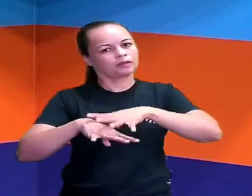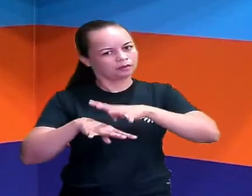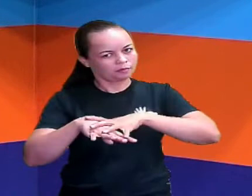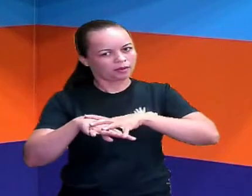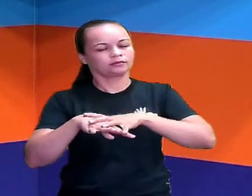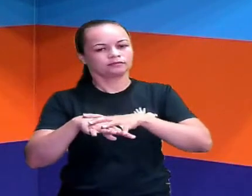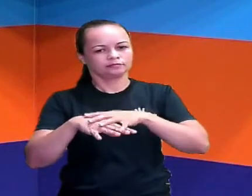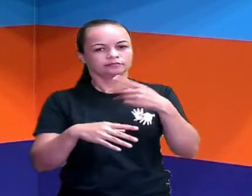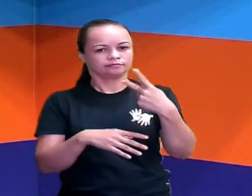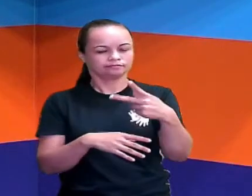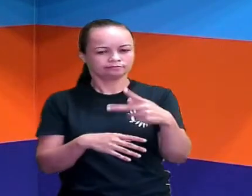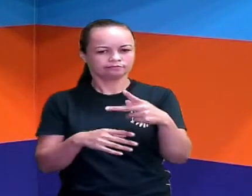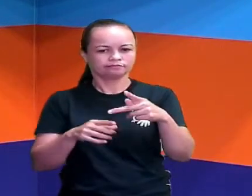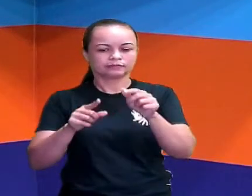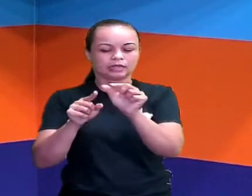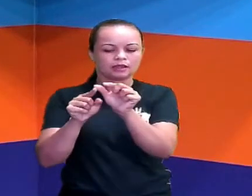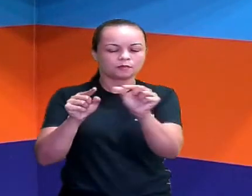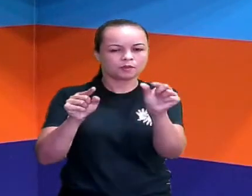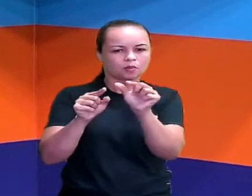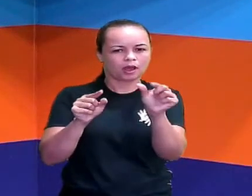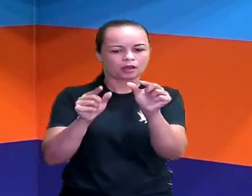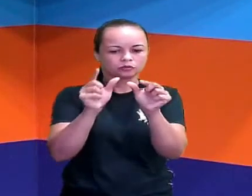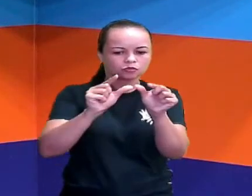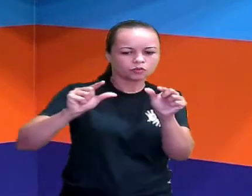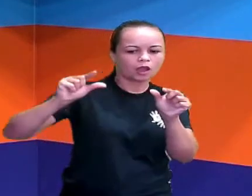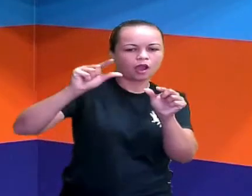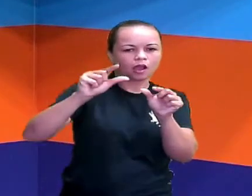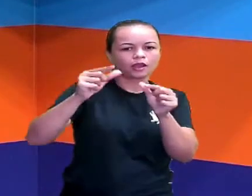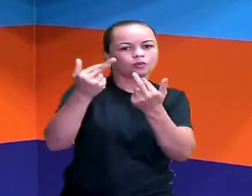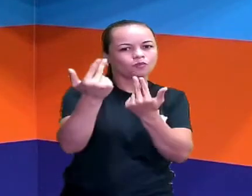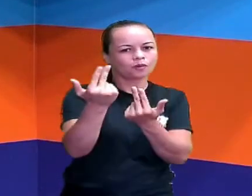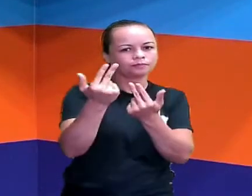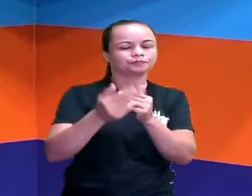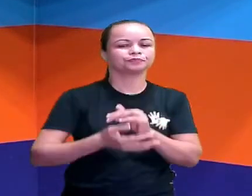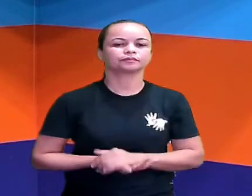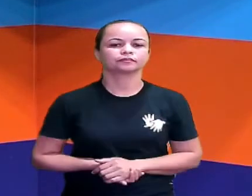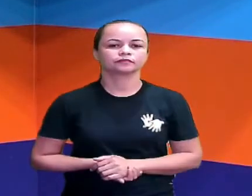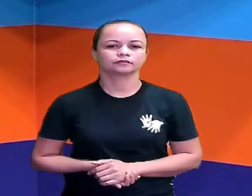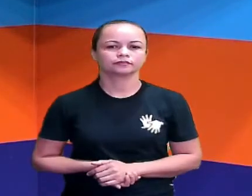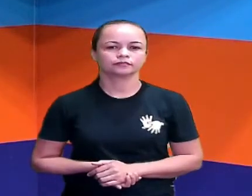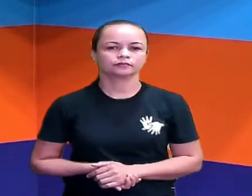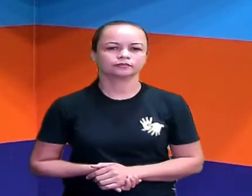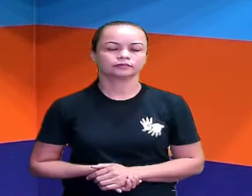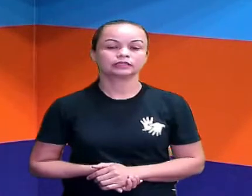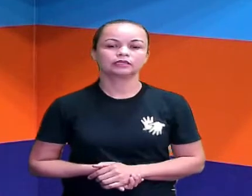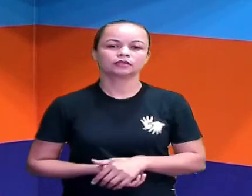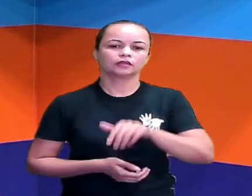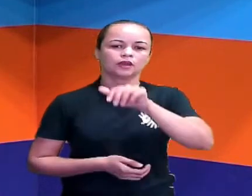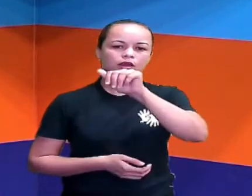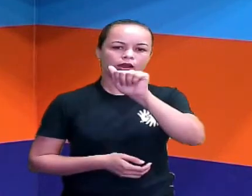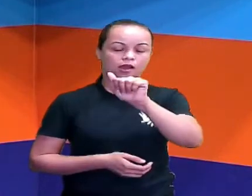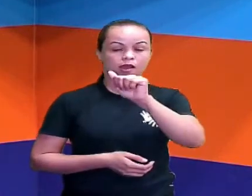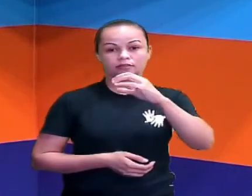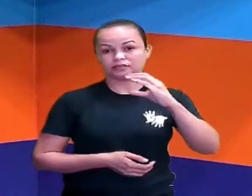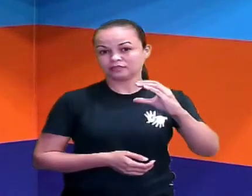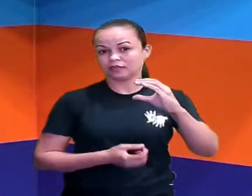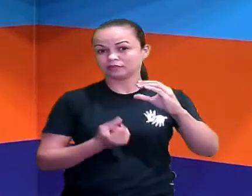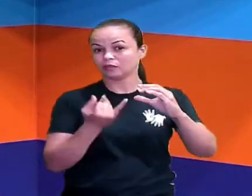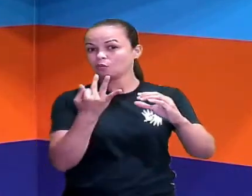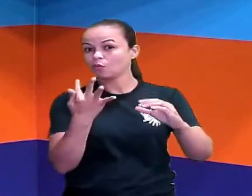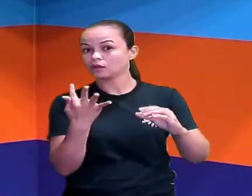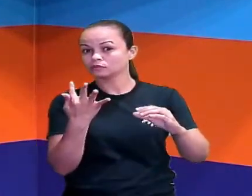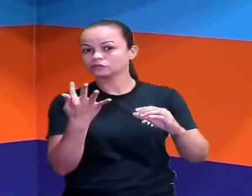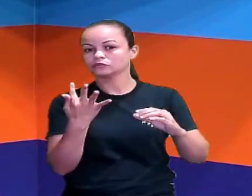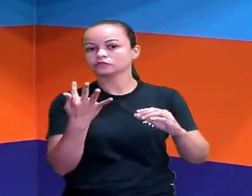mostrar que esse meu lado é congruente a esse outro, ok? Então, aqui eu tenho, ó, AC. Eu coloquei quantos tracinhos